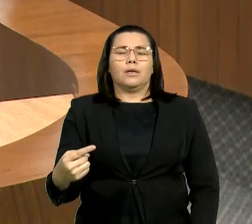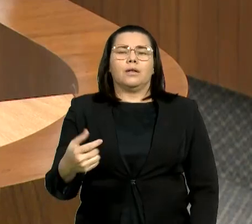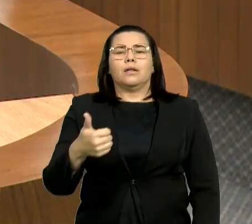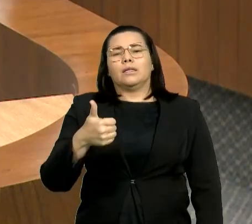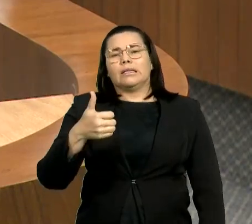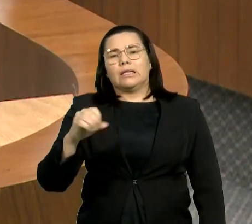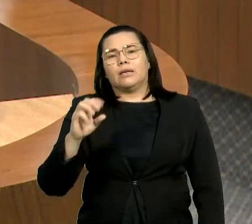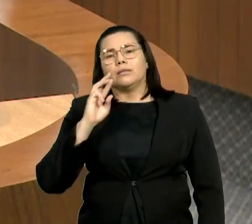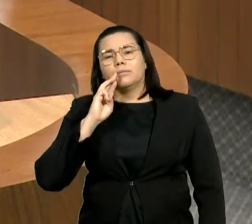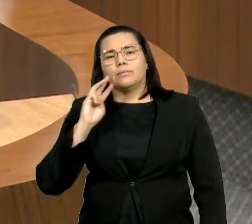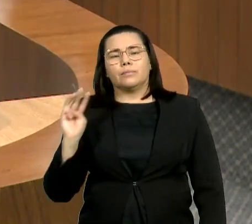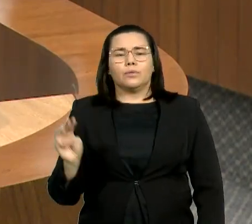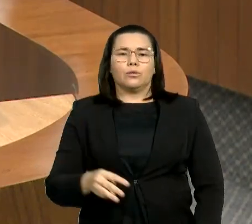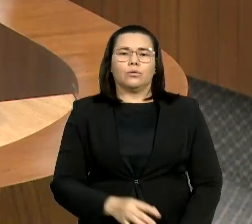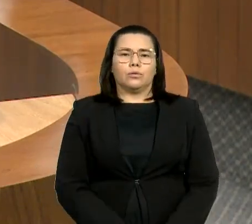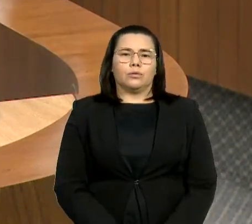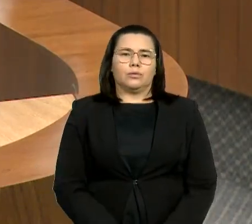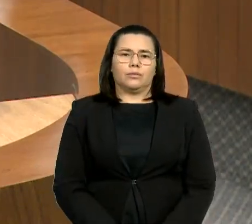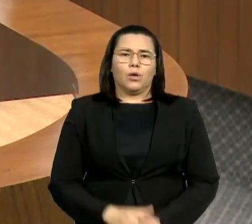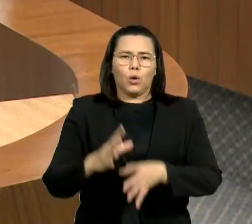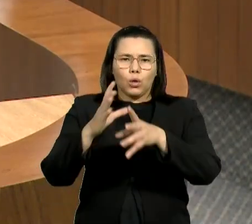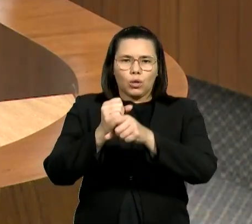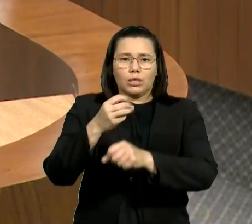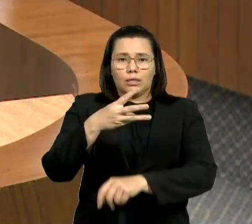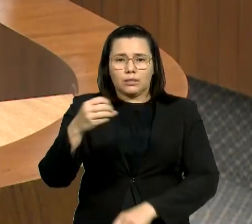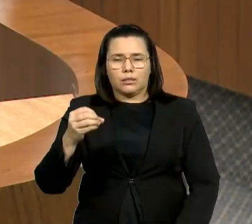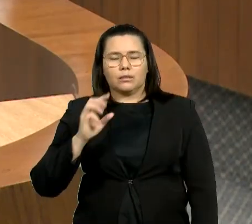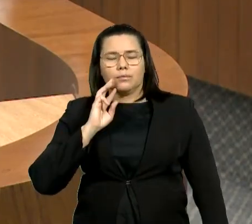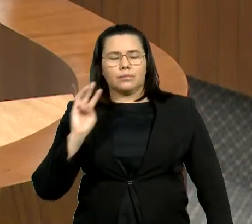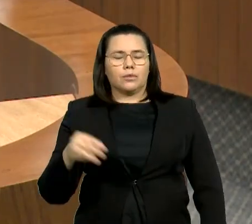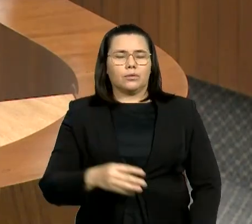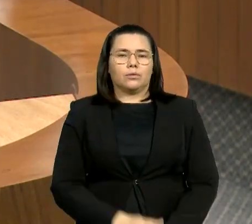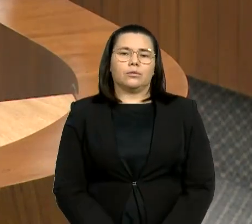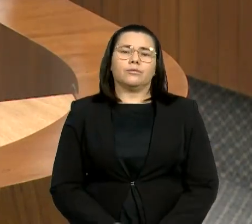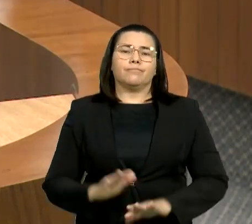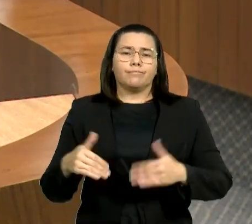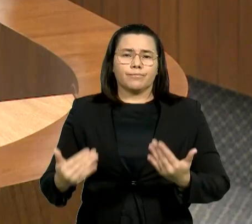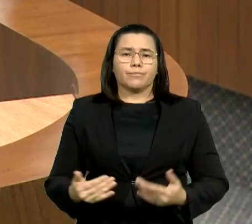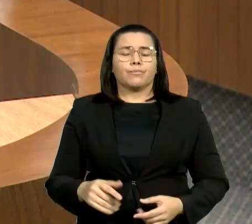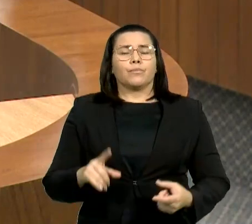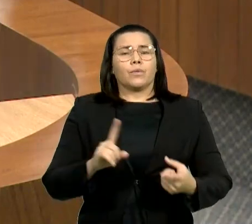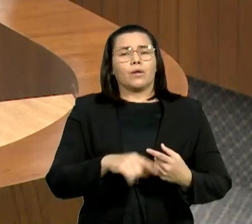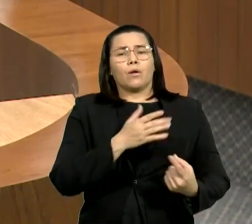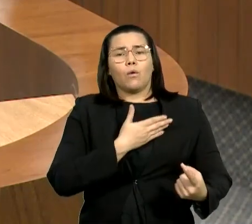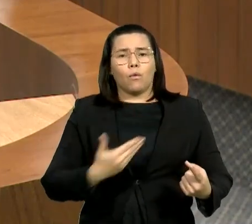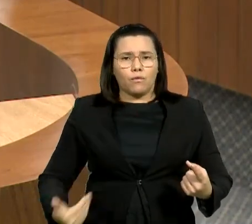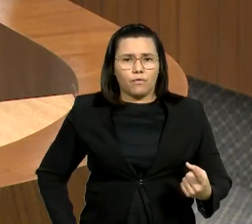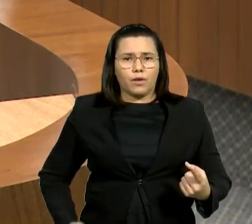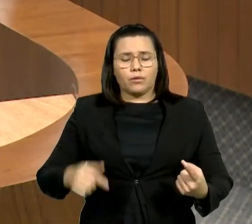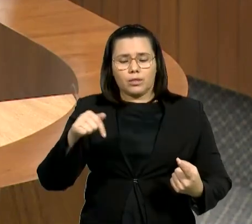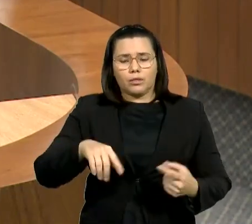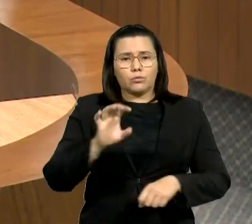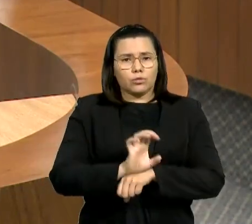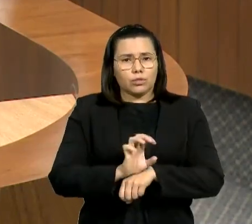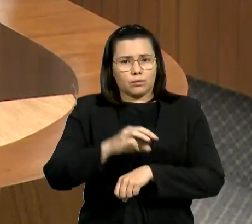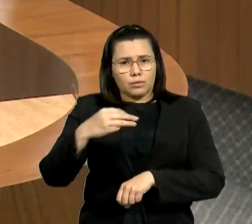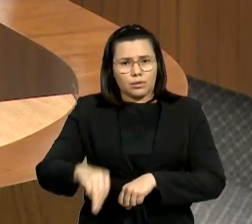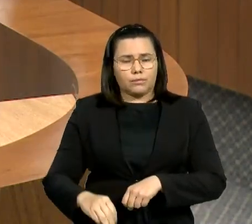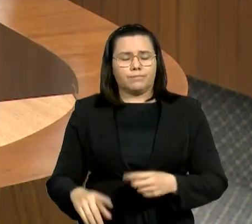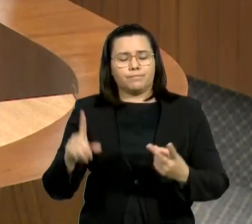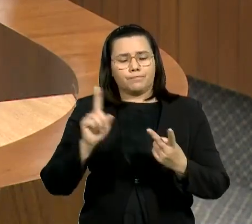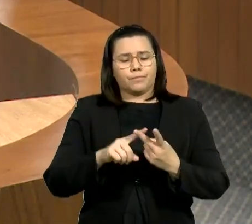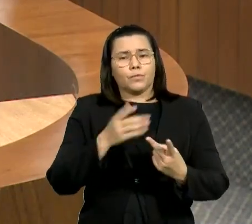governo federal, em parceria com o governo do estado também, onde o governador Carlos